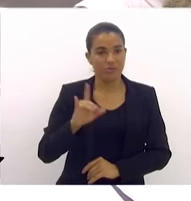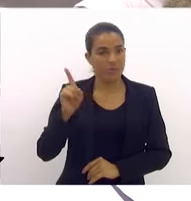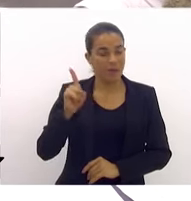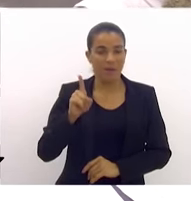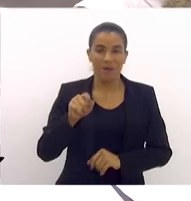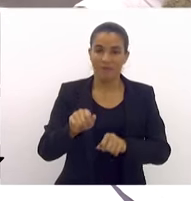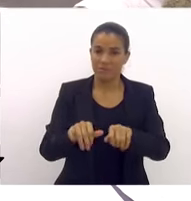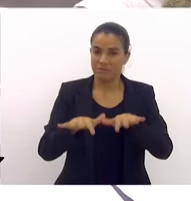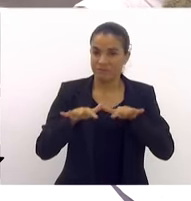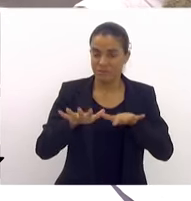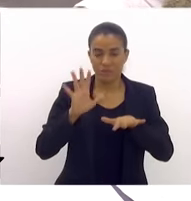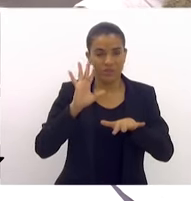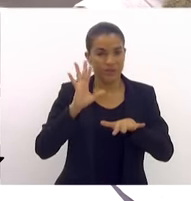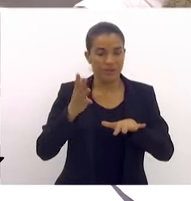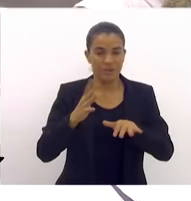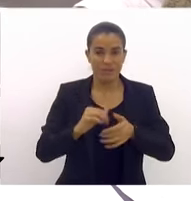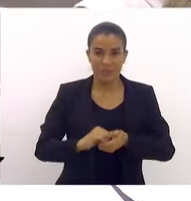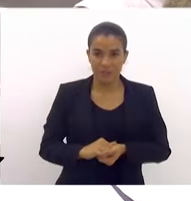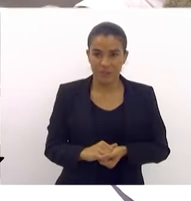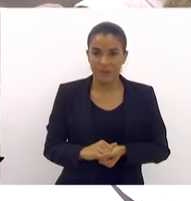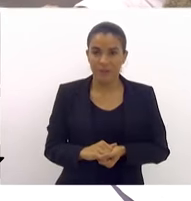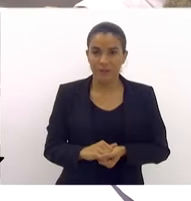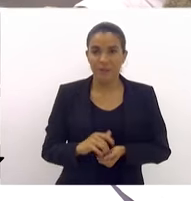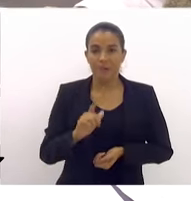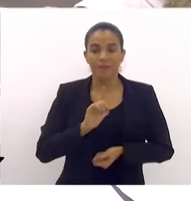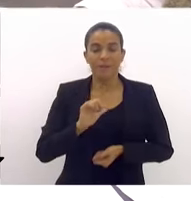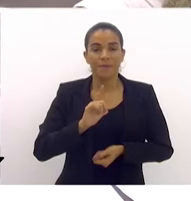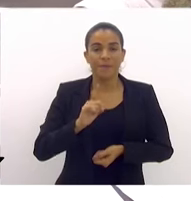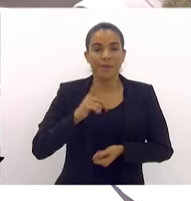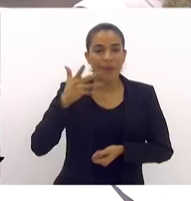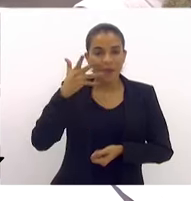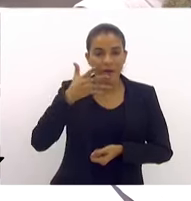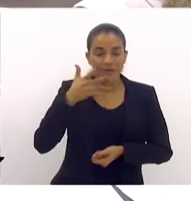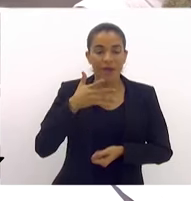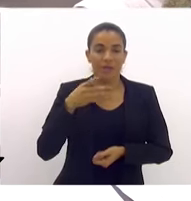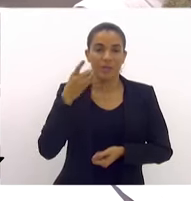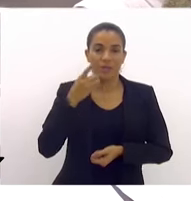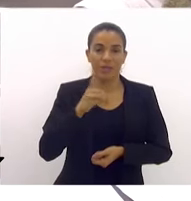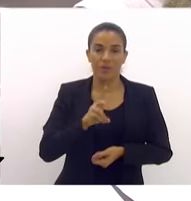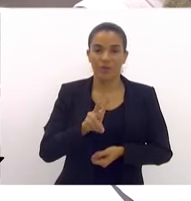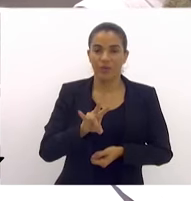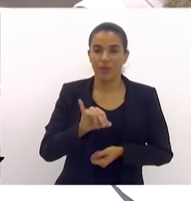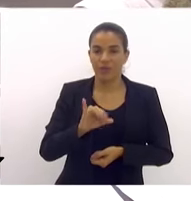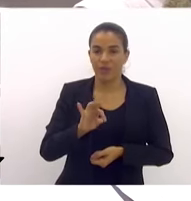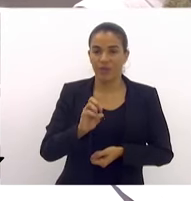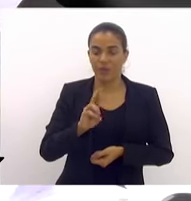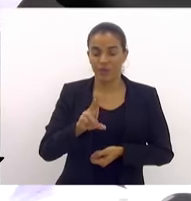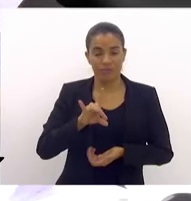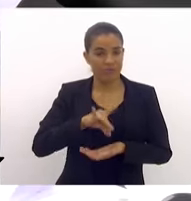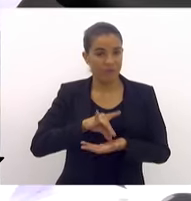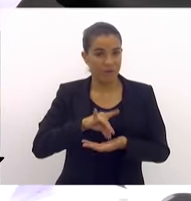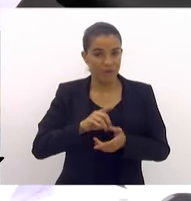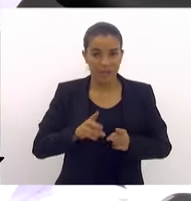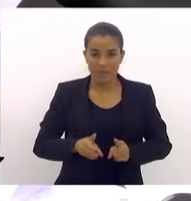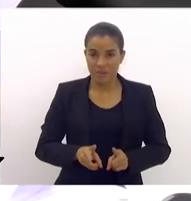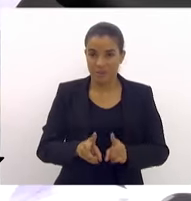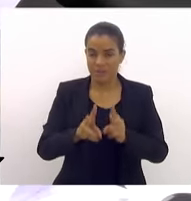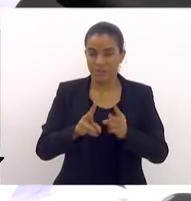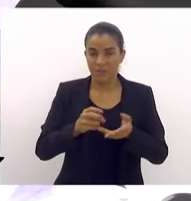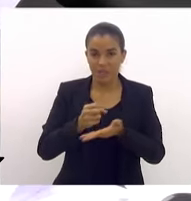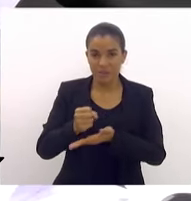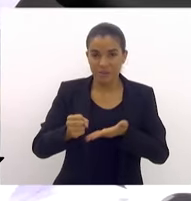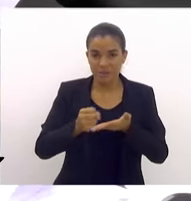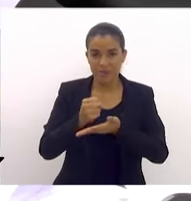do senhor tomar a decisão final, tem aqui a fala do senhor Vitor Júnior. Uhum. Na verdade, se mantém a essência da